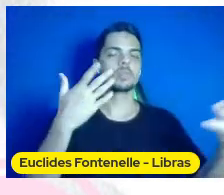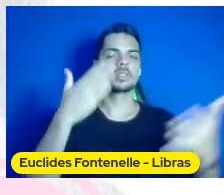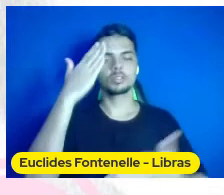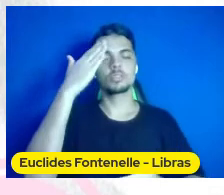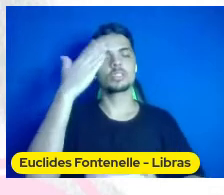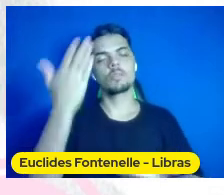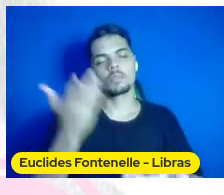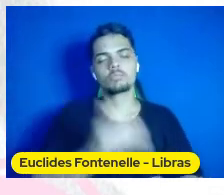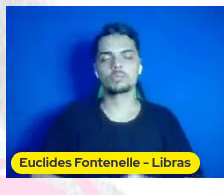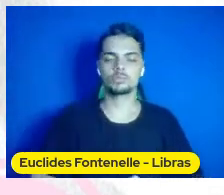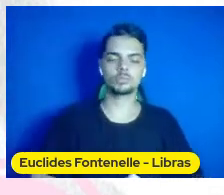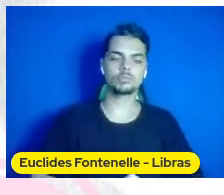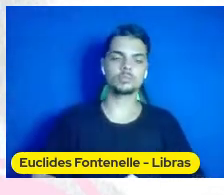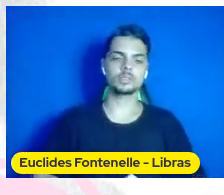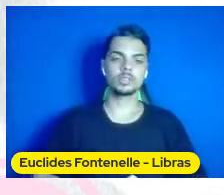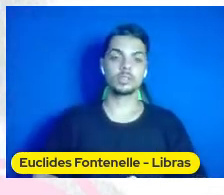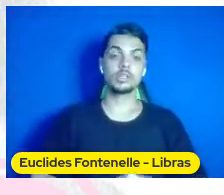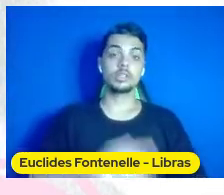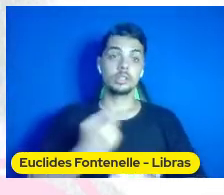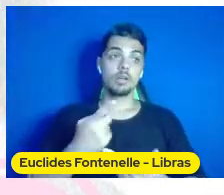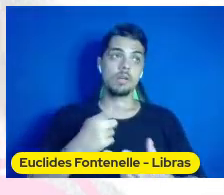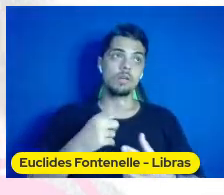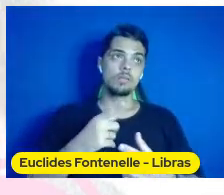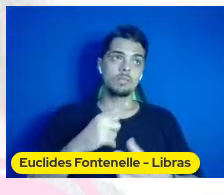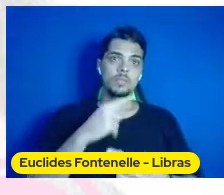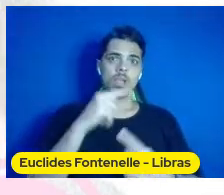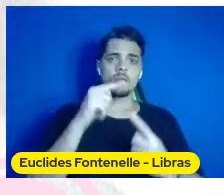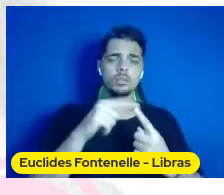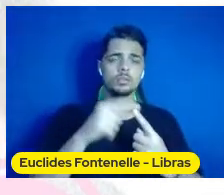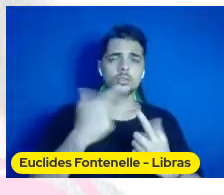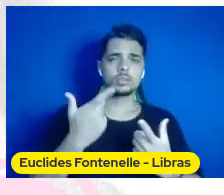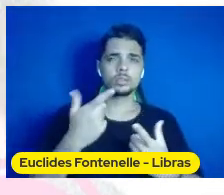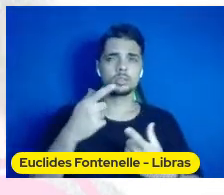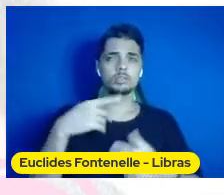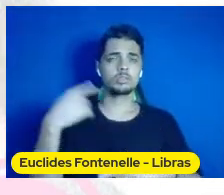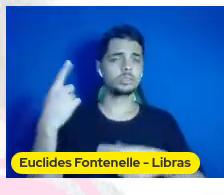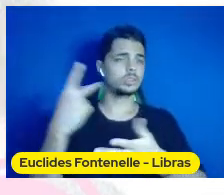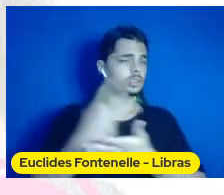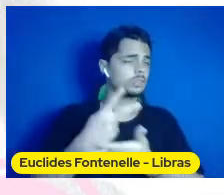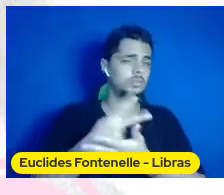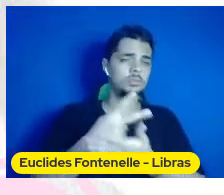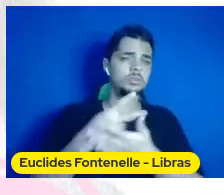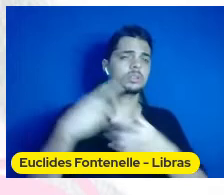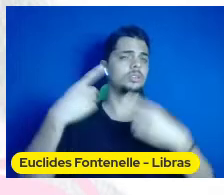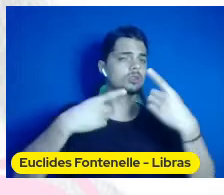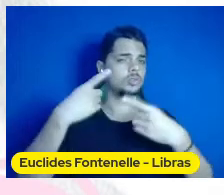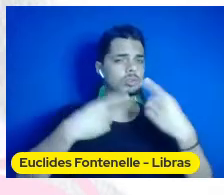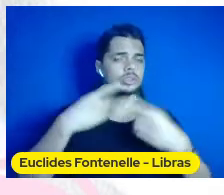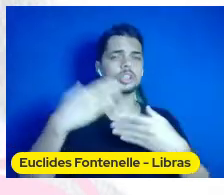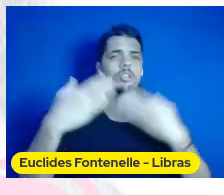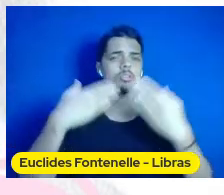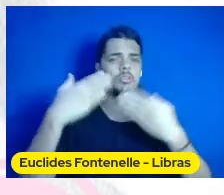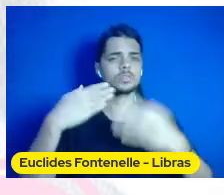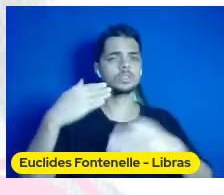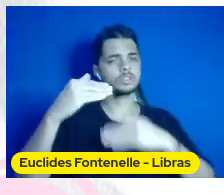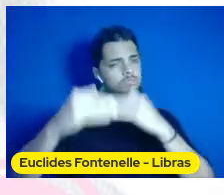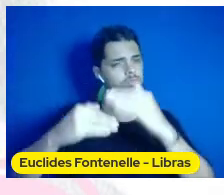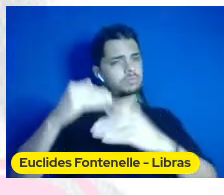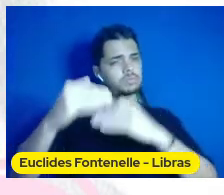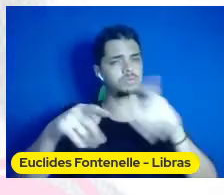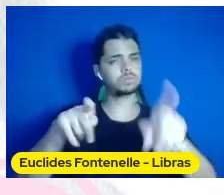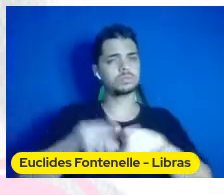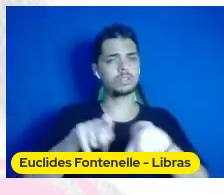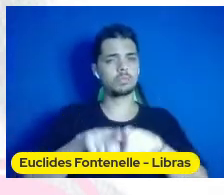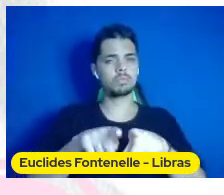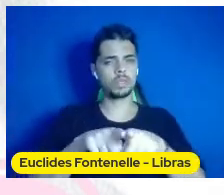E assim, uma das coisas que a gente veio conversando tanto na produção foi que a